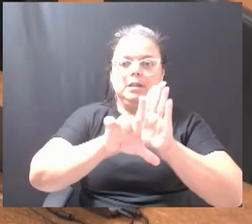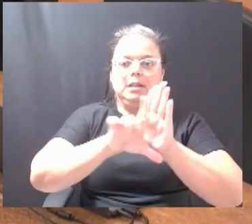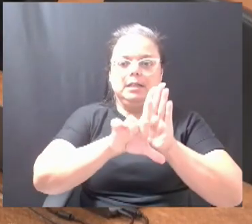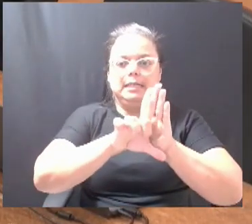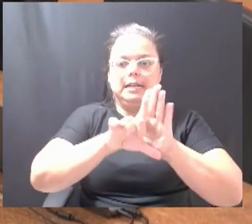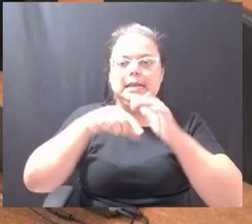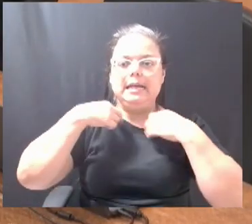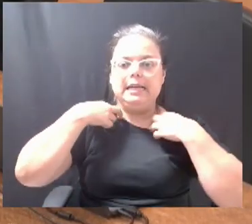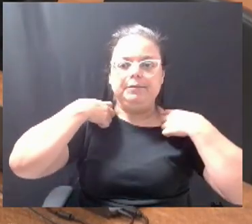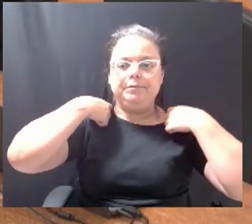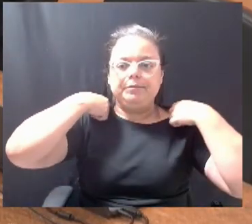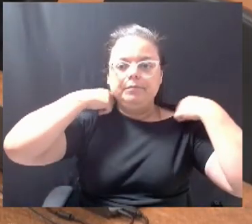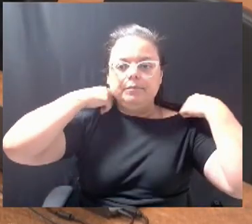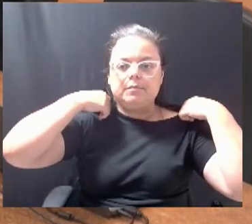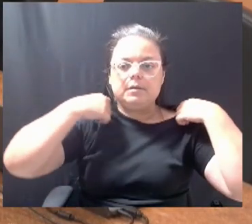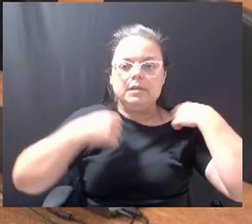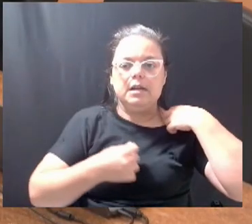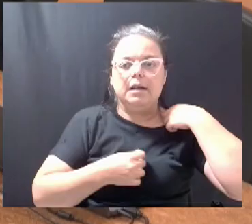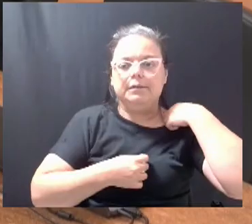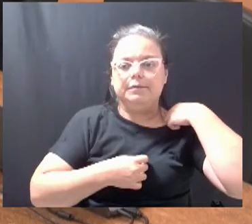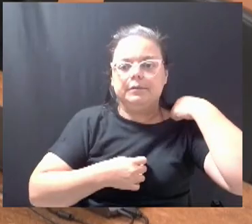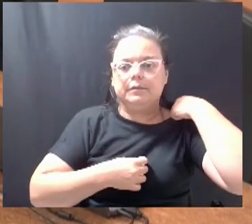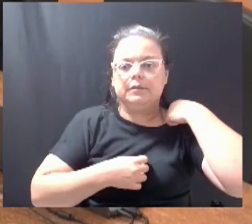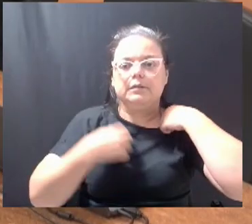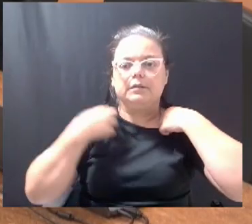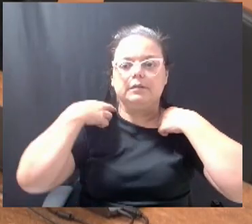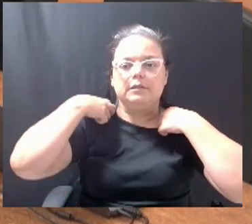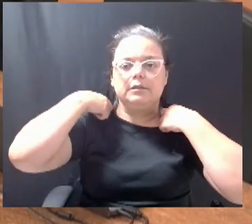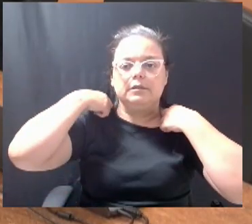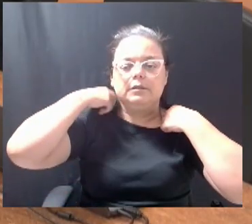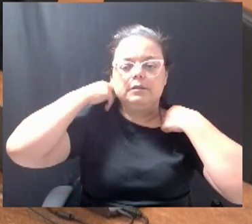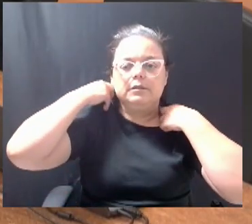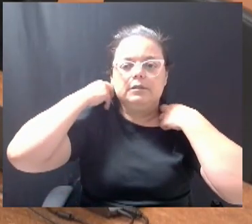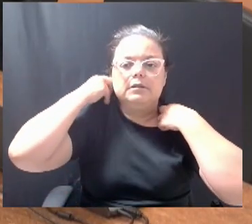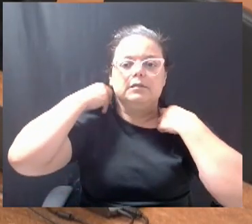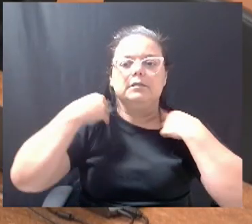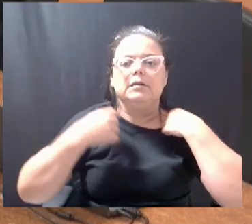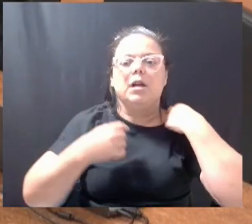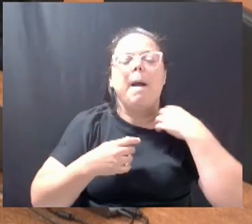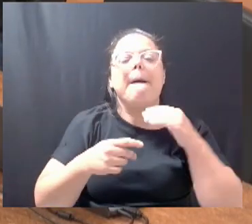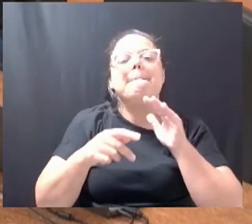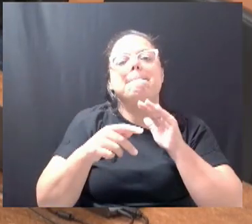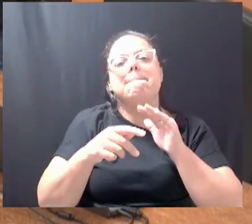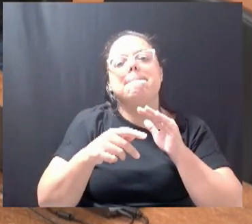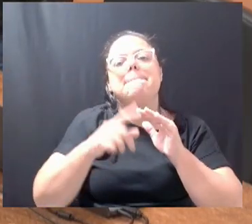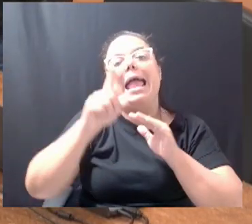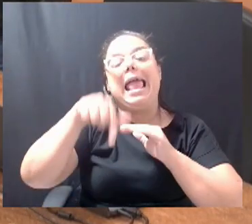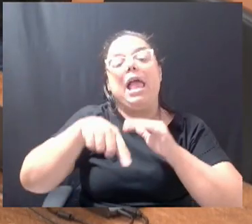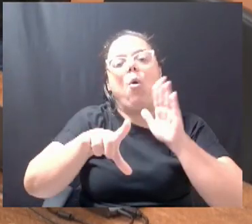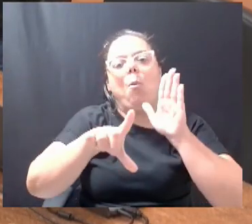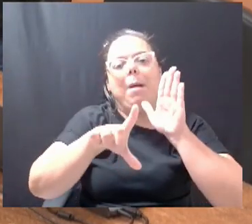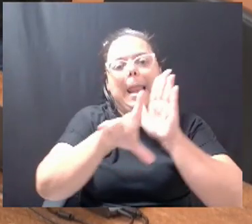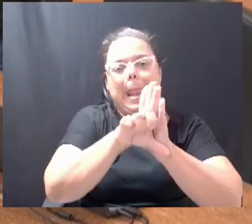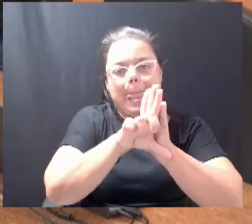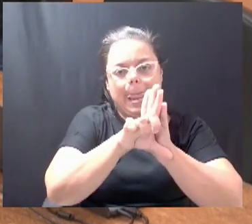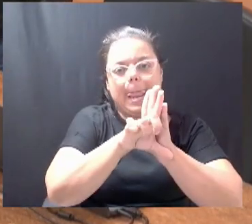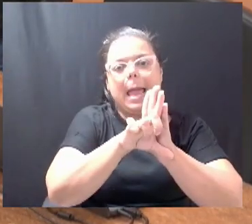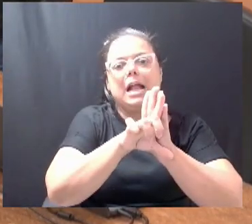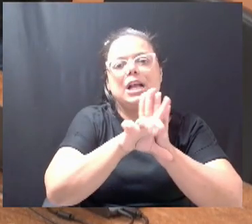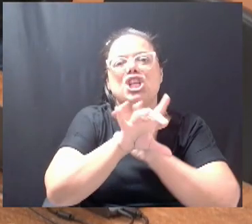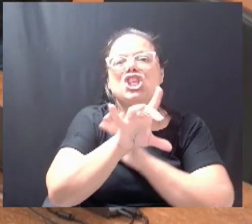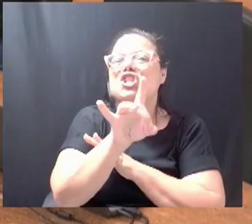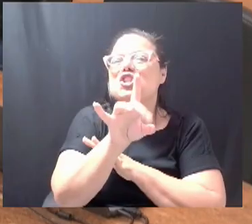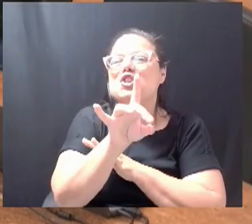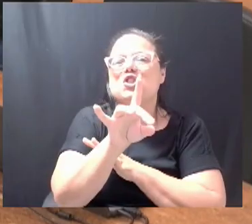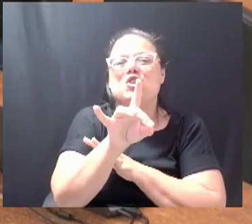vai pegar por osmose. Essa é uma lei que ela só vai pegar se